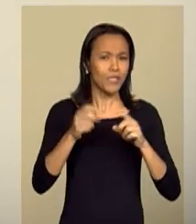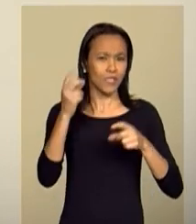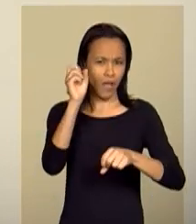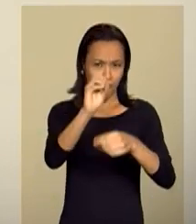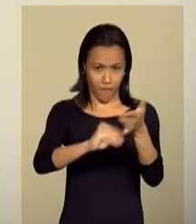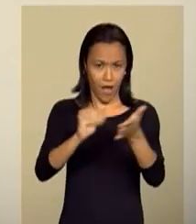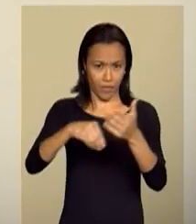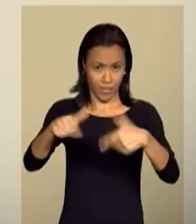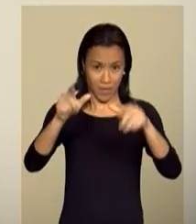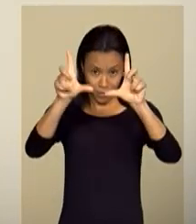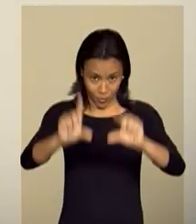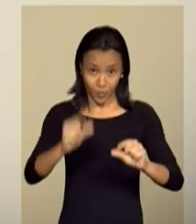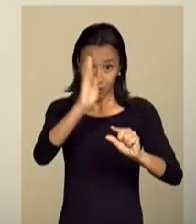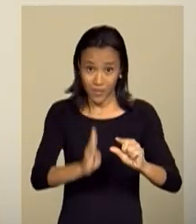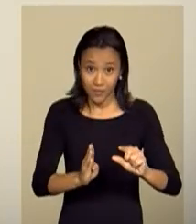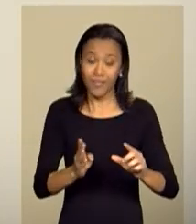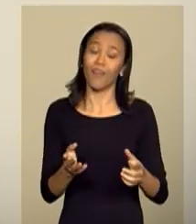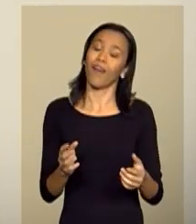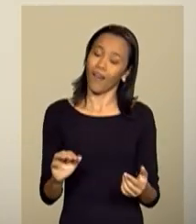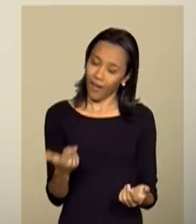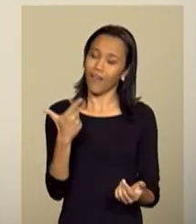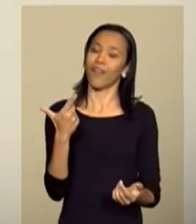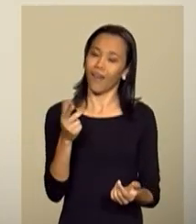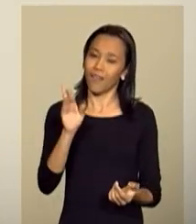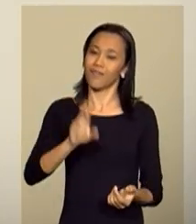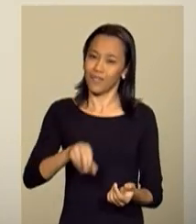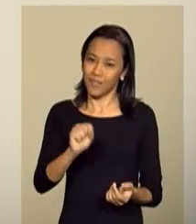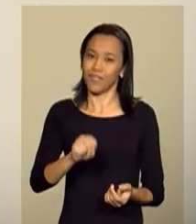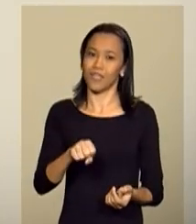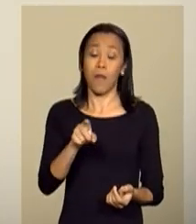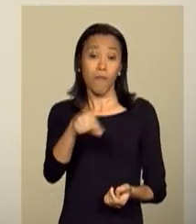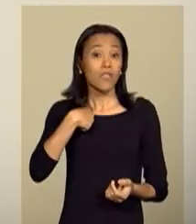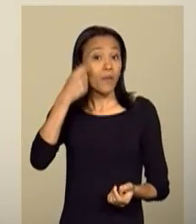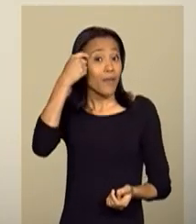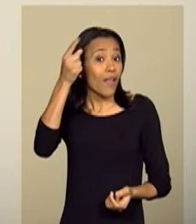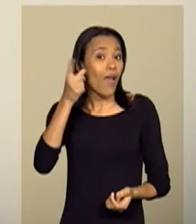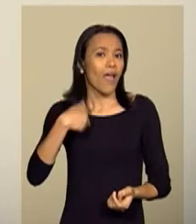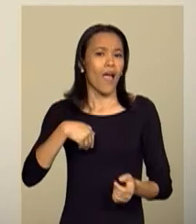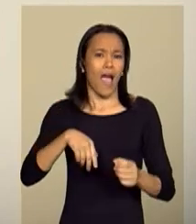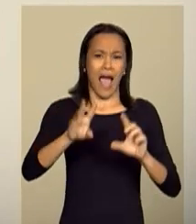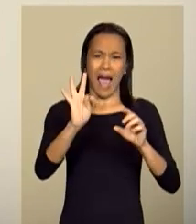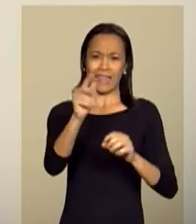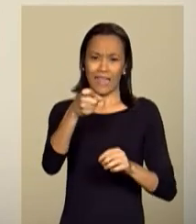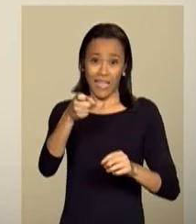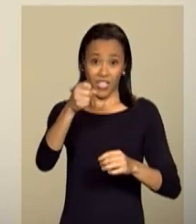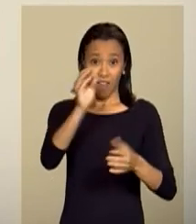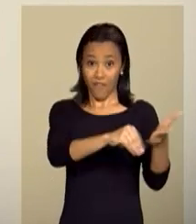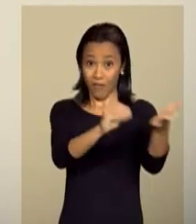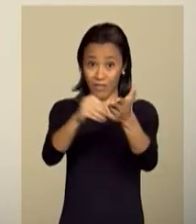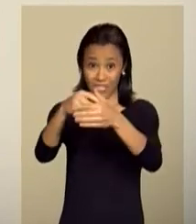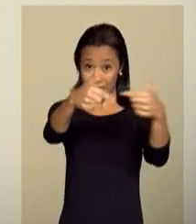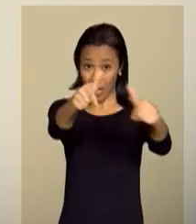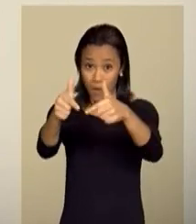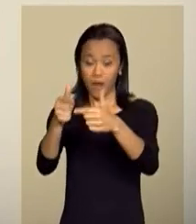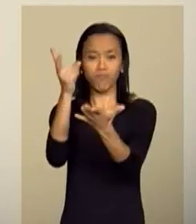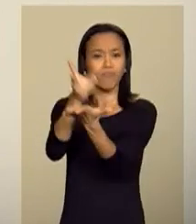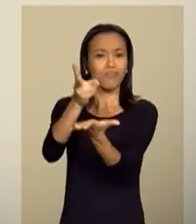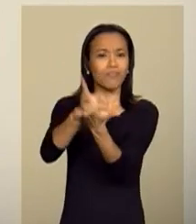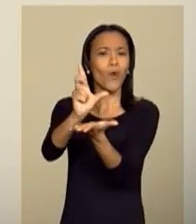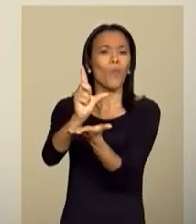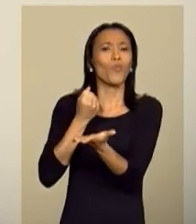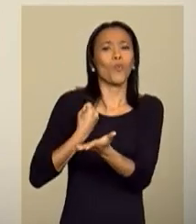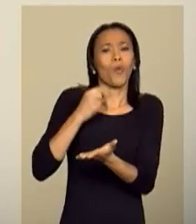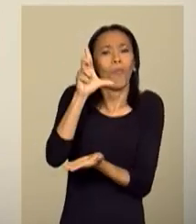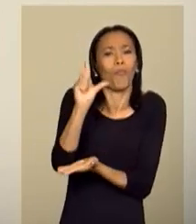diminuindo no Brasil ah Luciano É sim para você ter uma ideia a taxa de desemprego tem se mantido nos menores